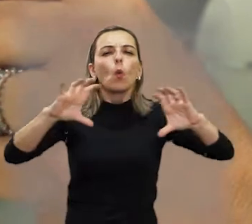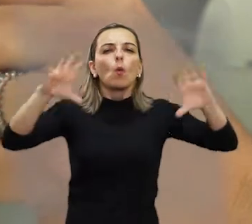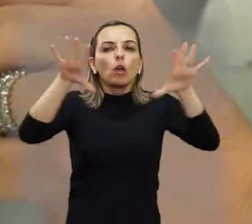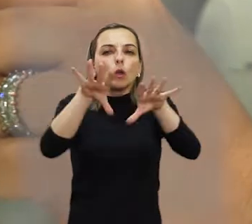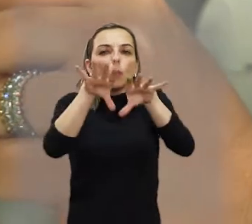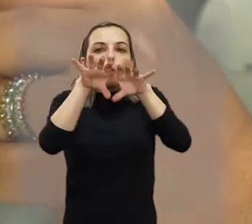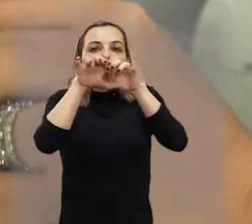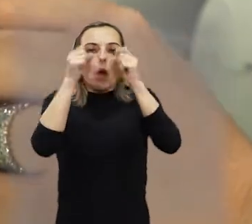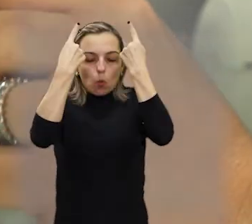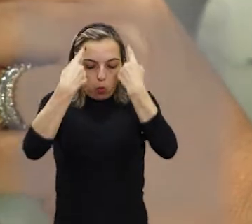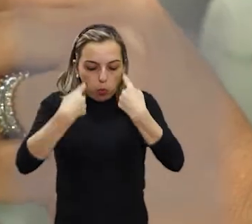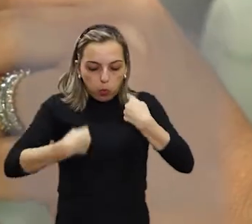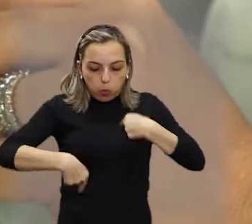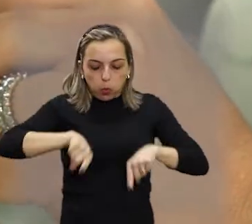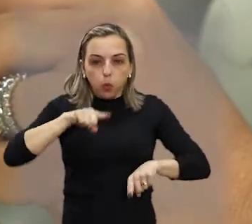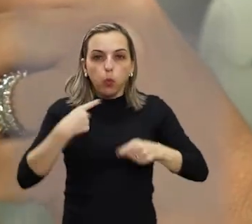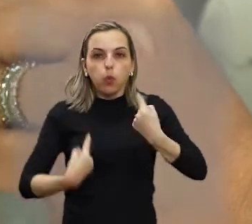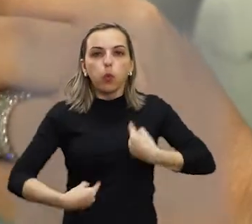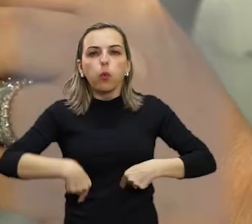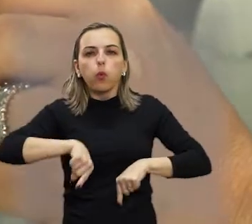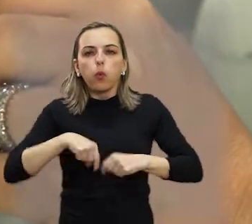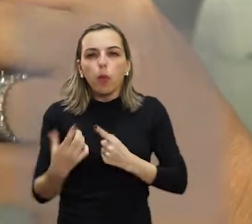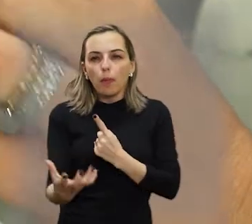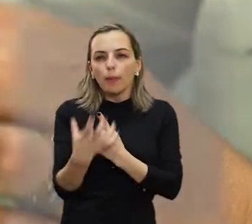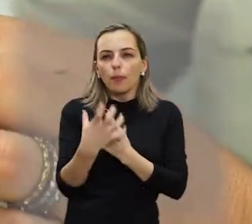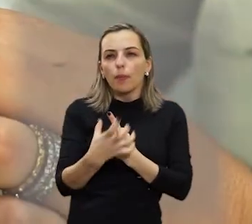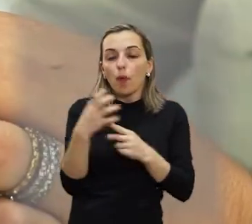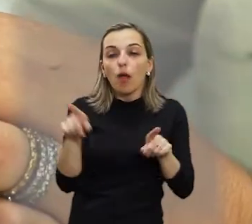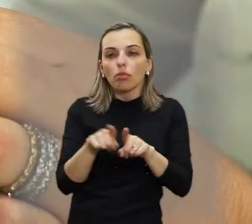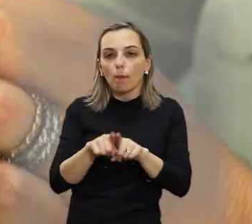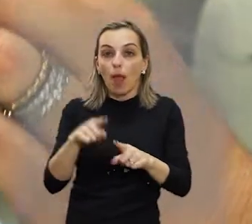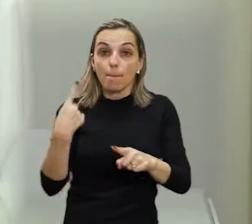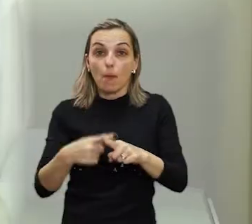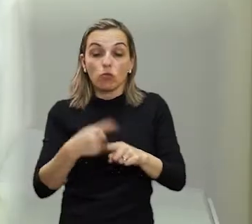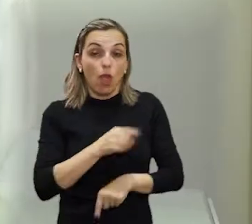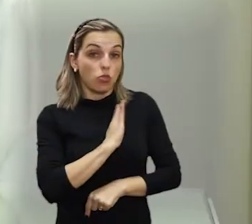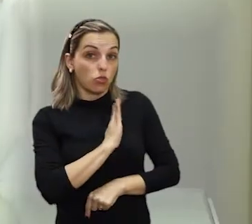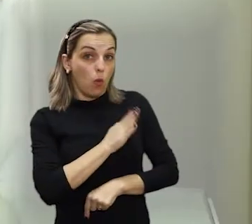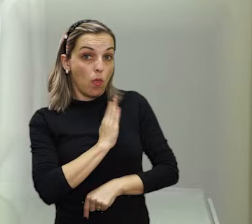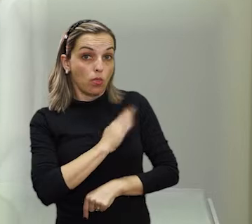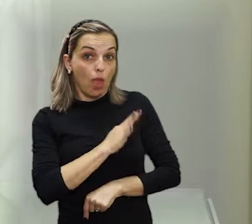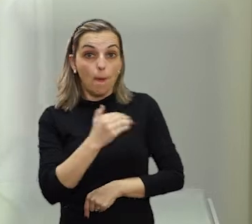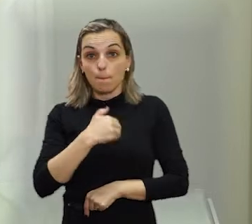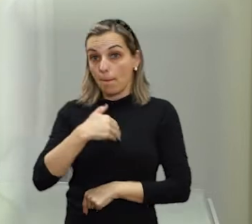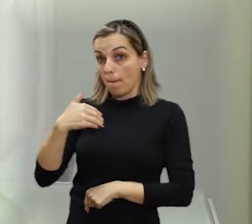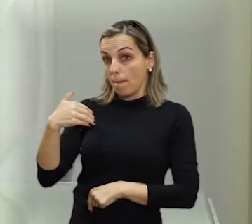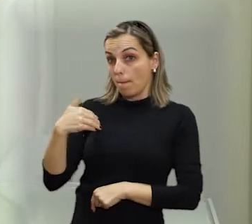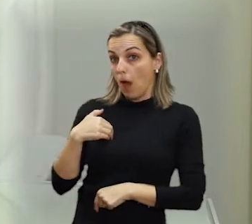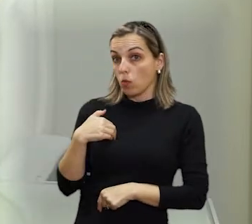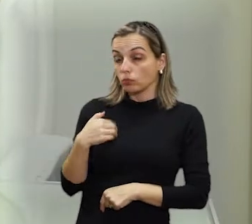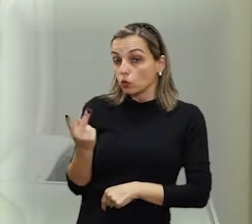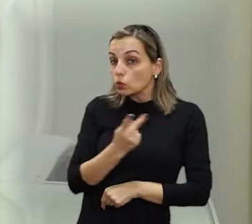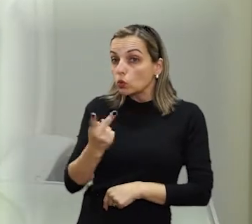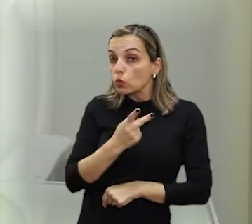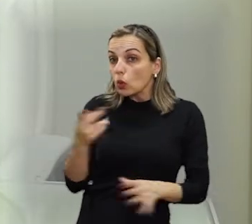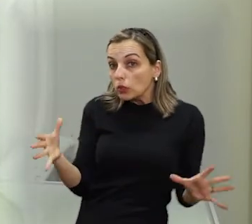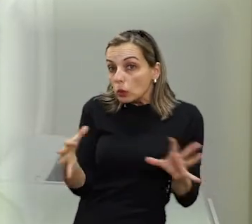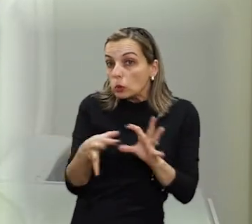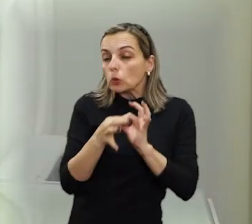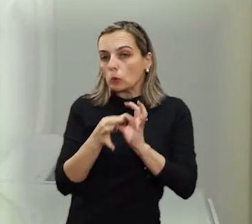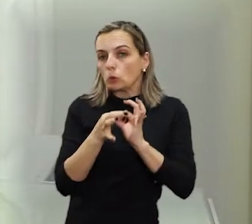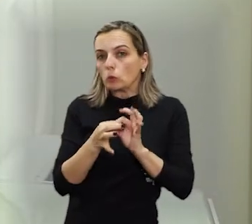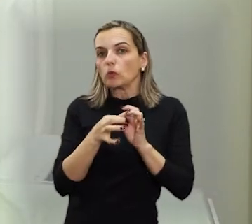que é o sistema cardiovascular? Eu sempre falo que coração e pulmão andam juntos, né? Eles têm essa ligação